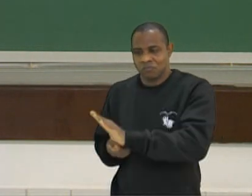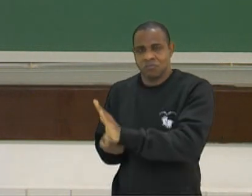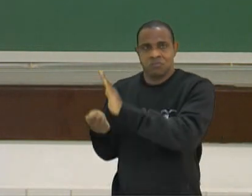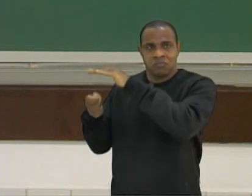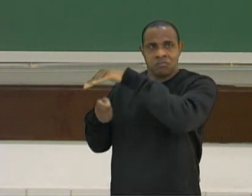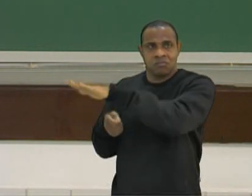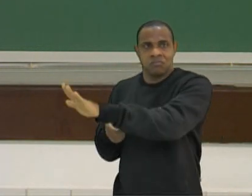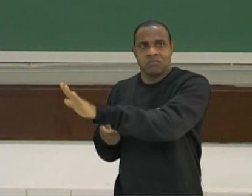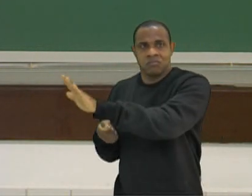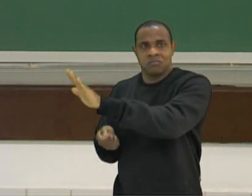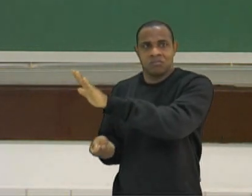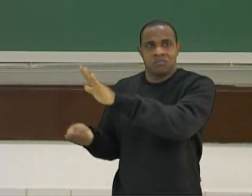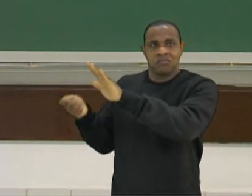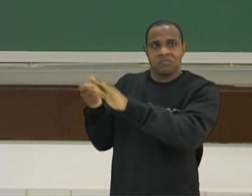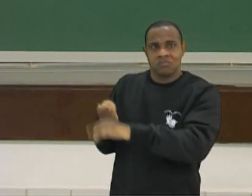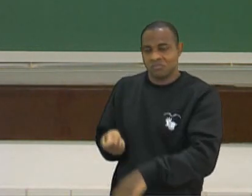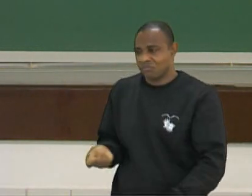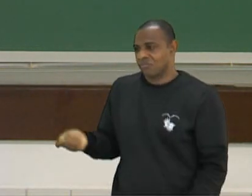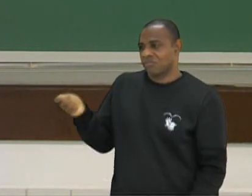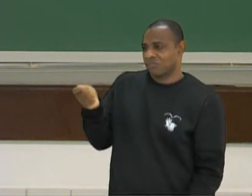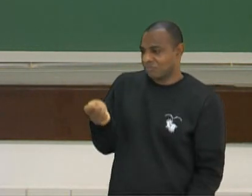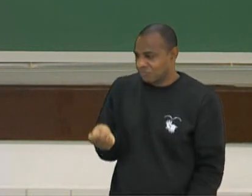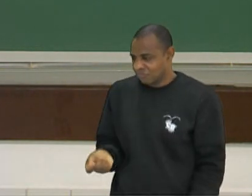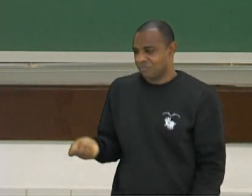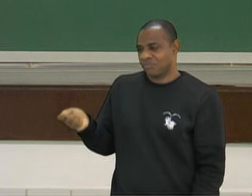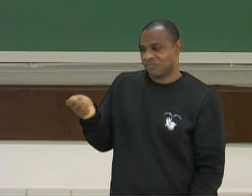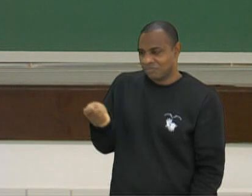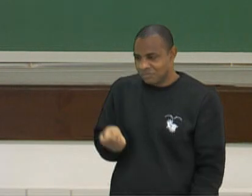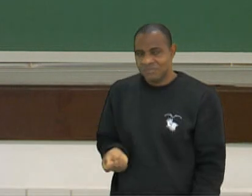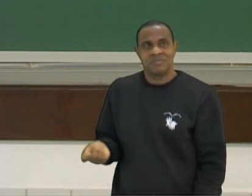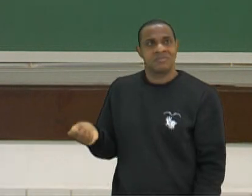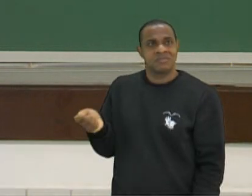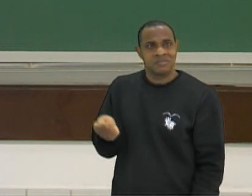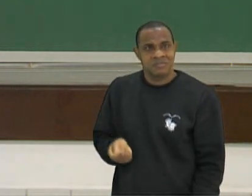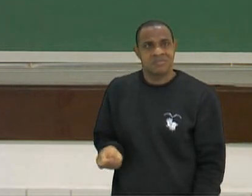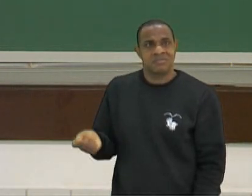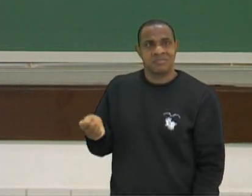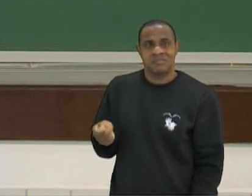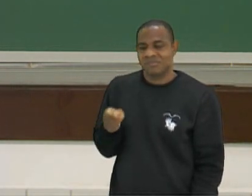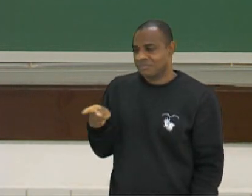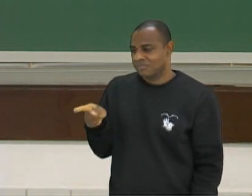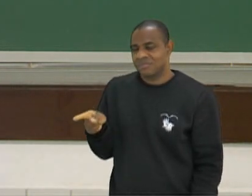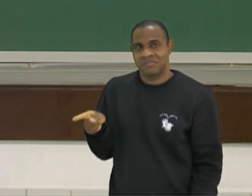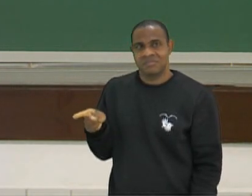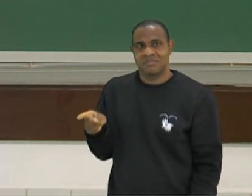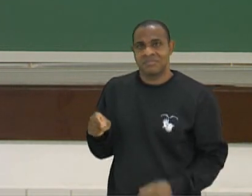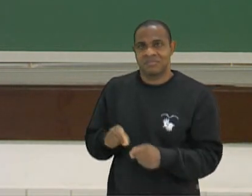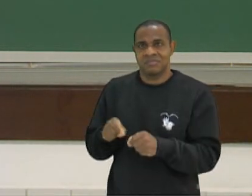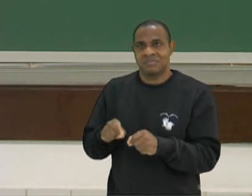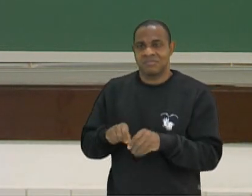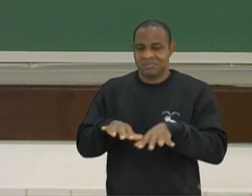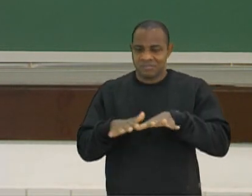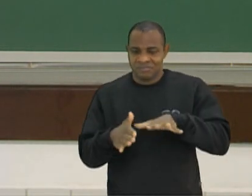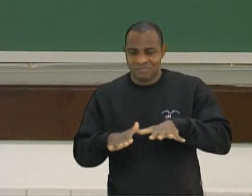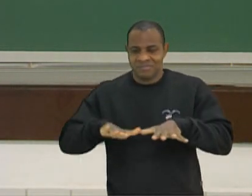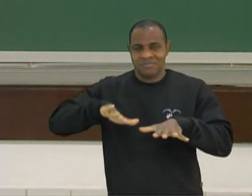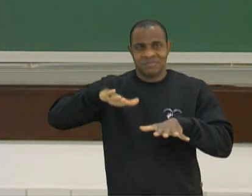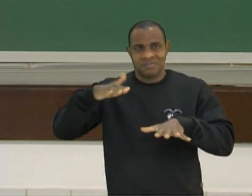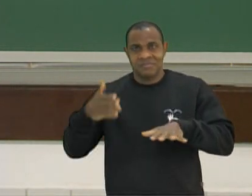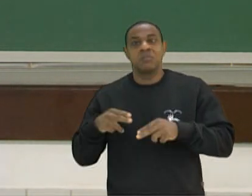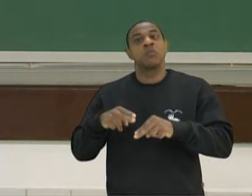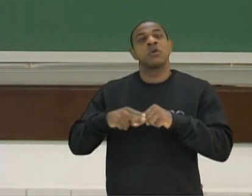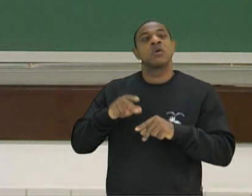nó, e esse obstáculo ele vai mexer, essa ponta da corda, ela vai gerar essa breve oscilação por